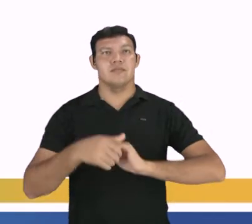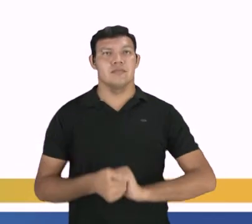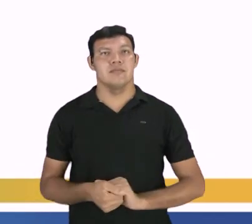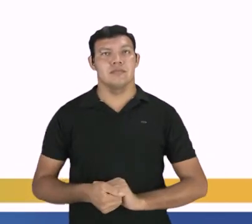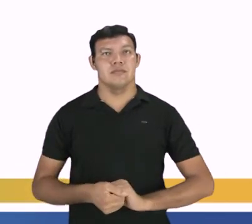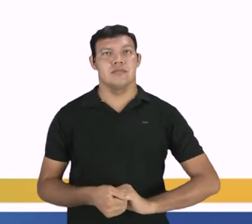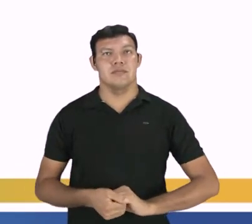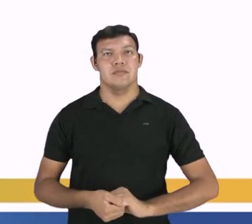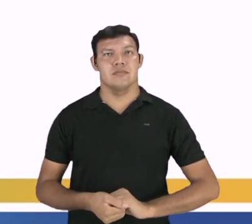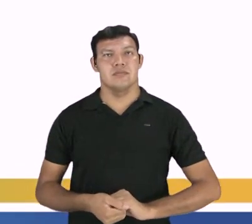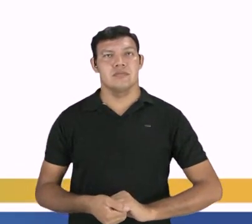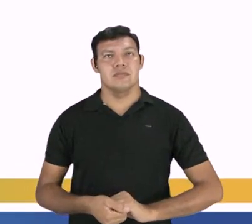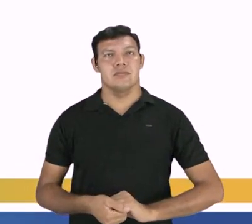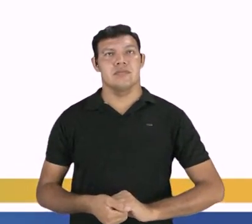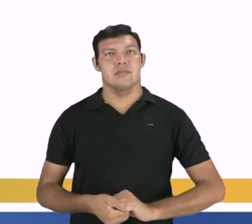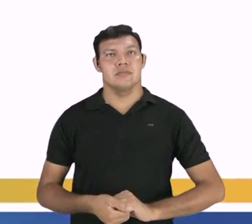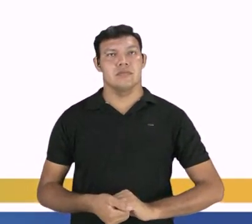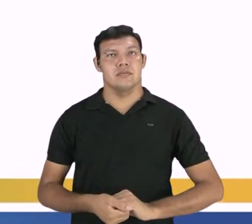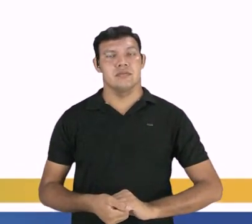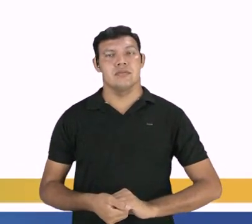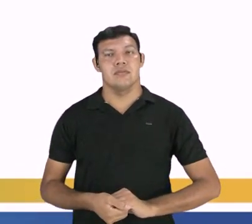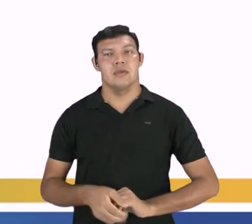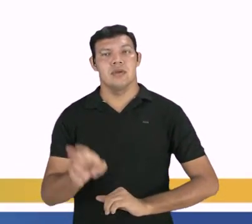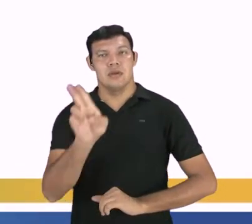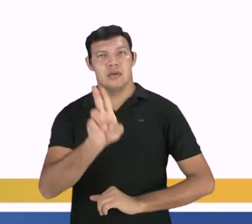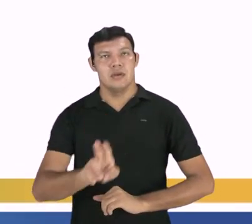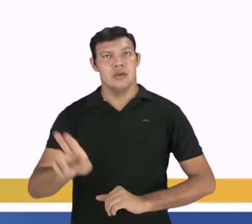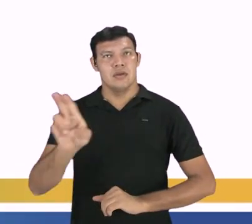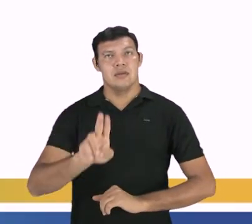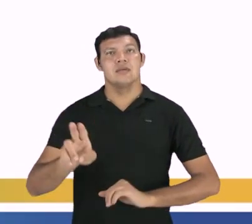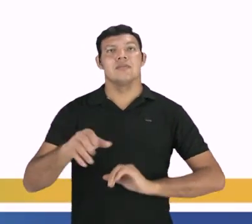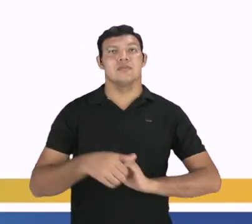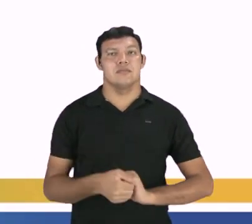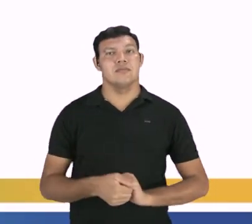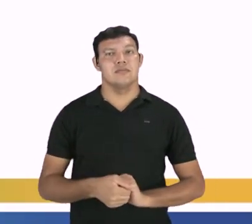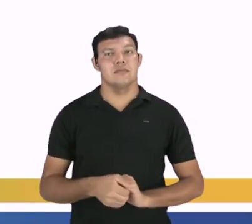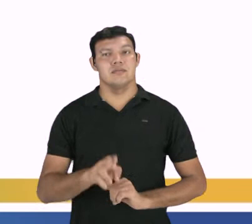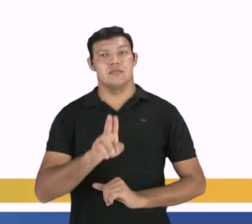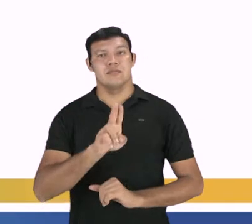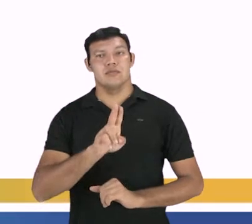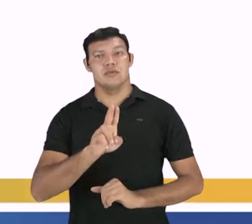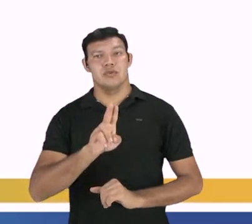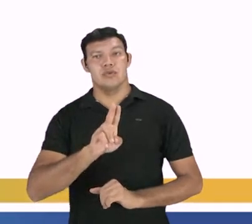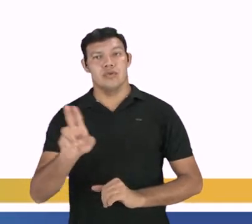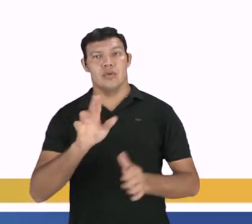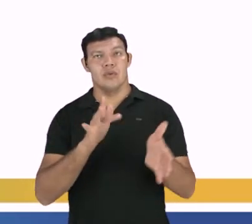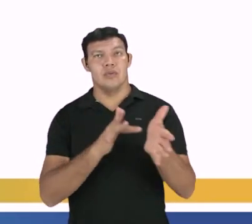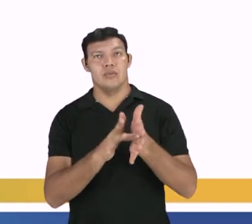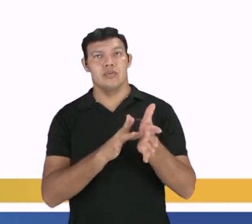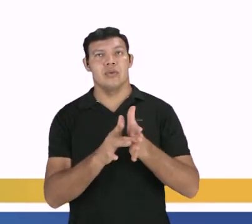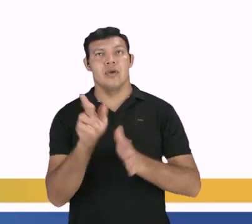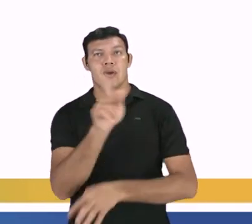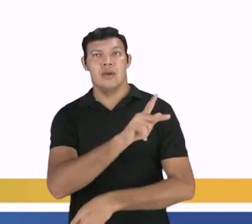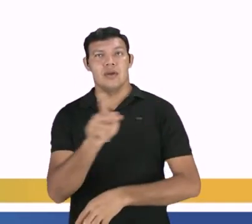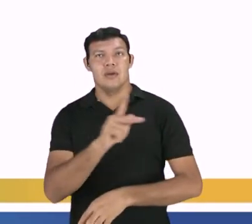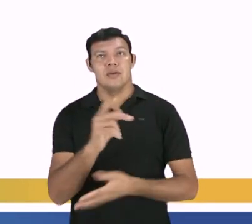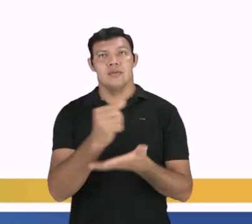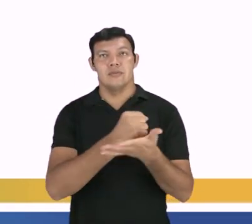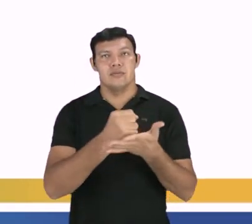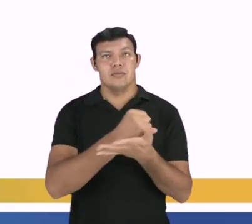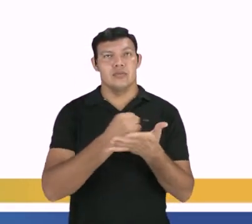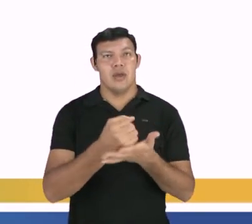imagem dele aí para ilustrar, tá? Então, Alberto de Oliveira é o pseudônimo do poeta, professor e farmacêutico